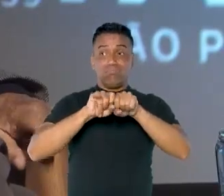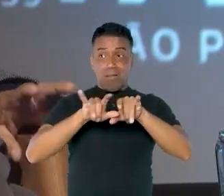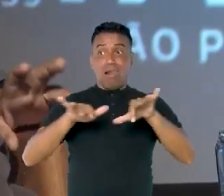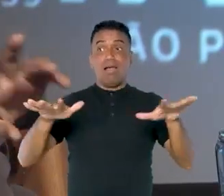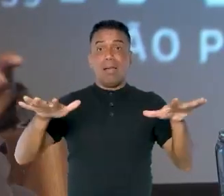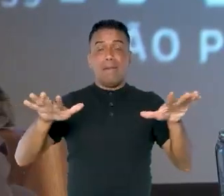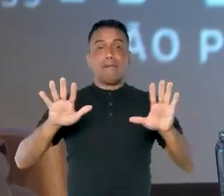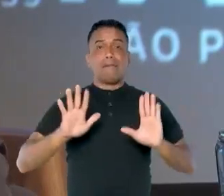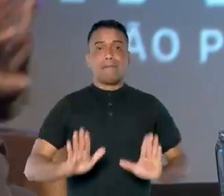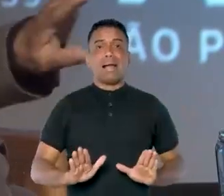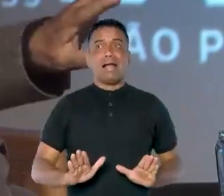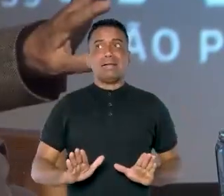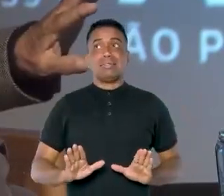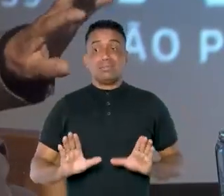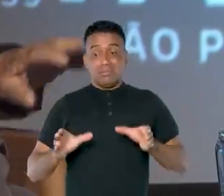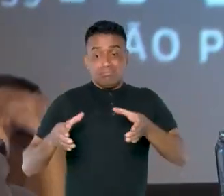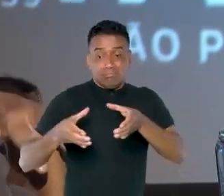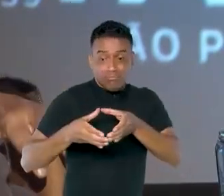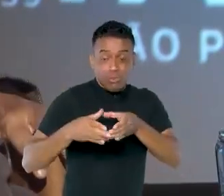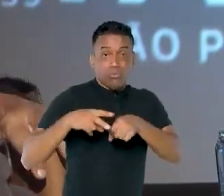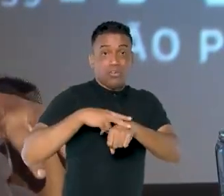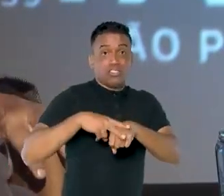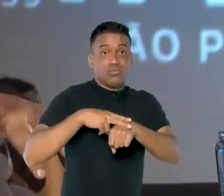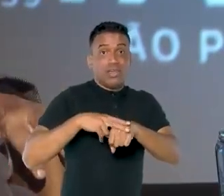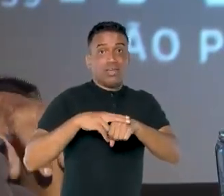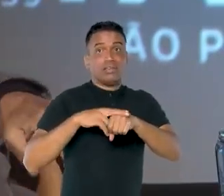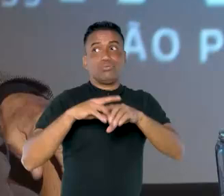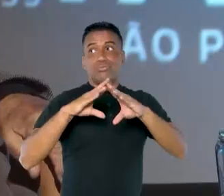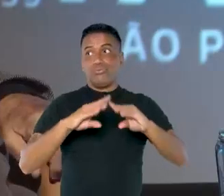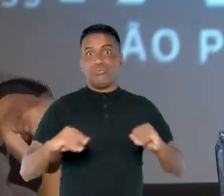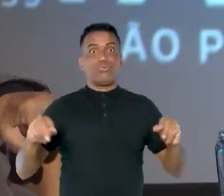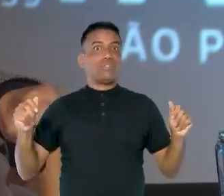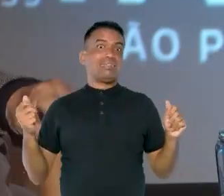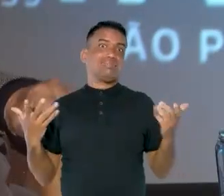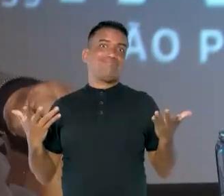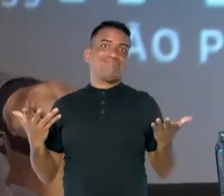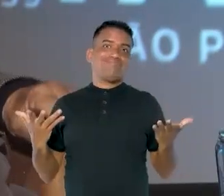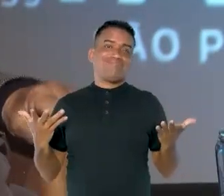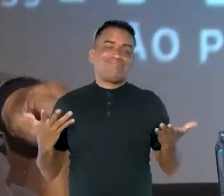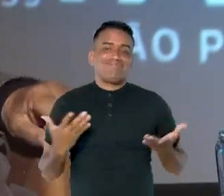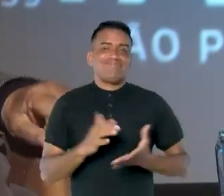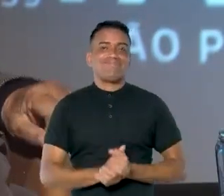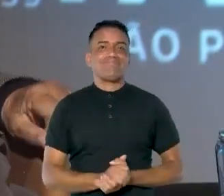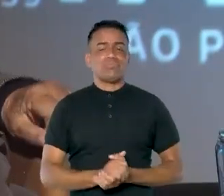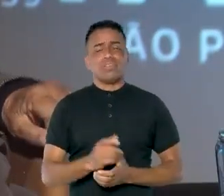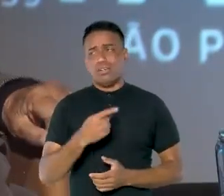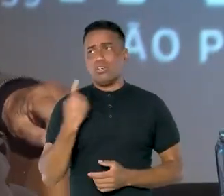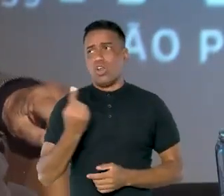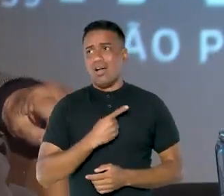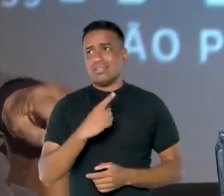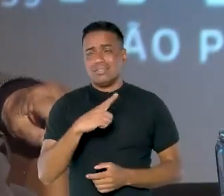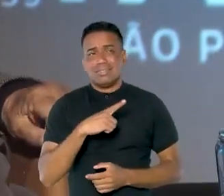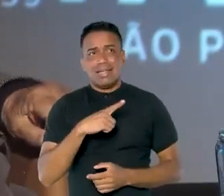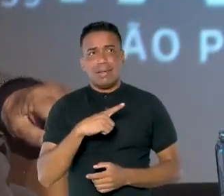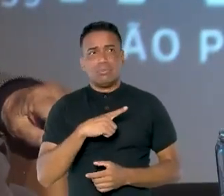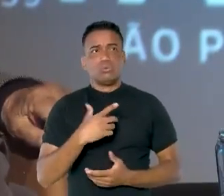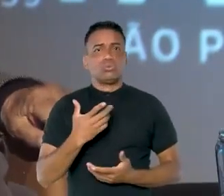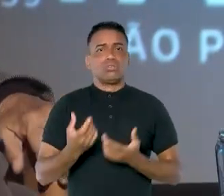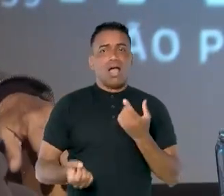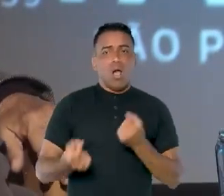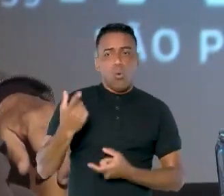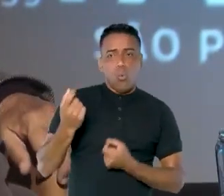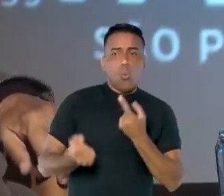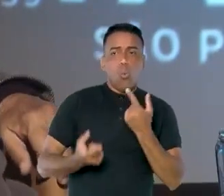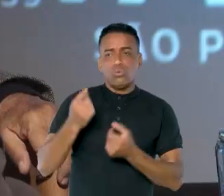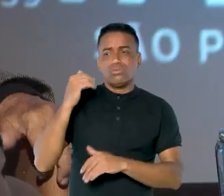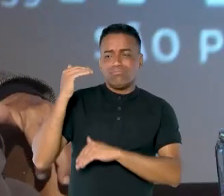o instrumento Partido Verde se dissolveu praticamente. Nós temos alguns